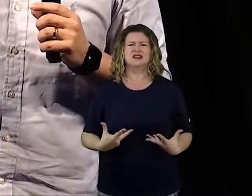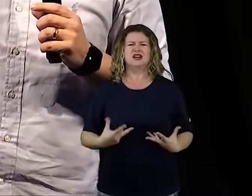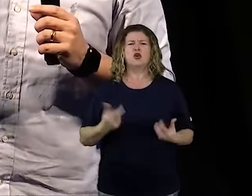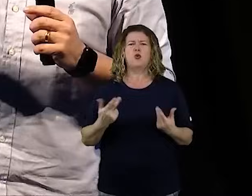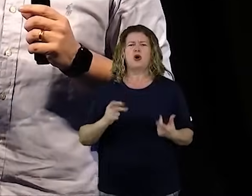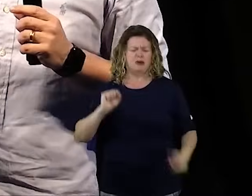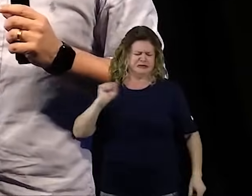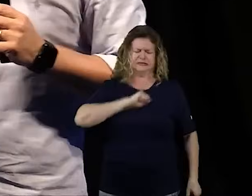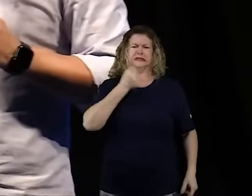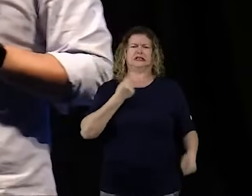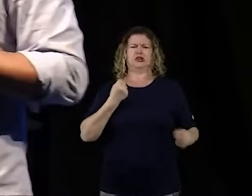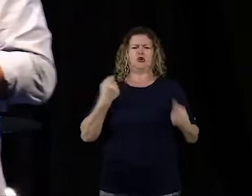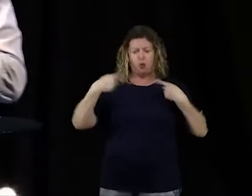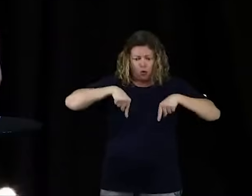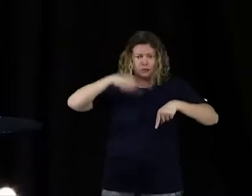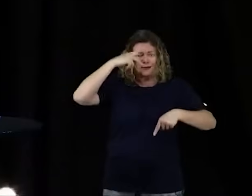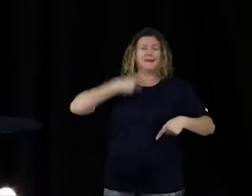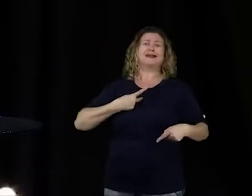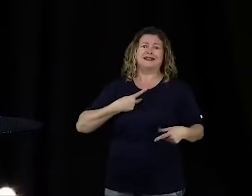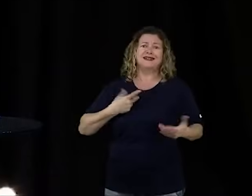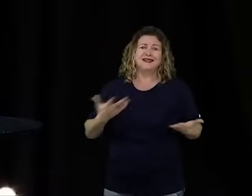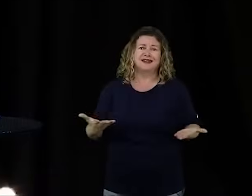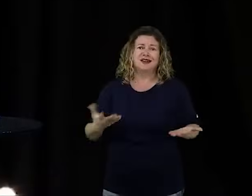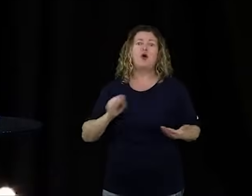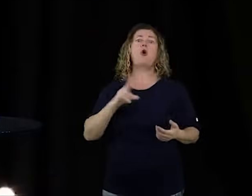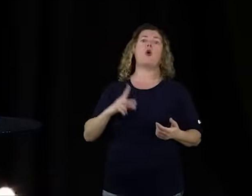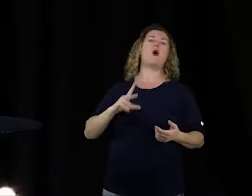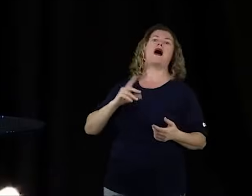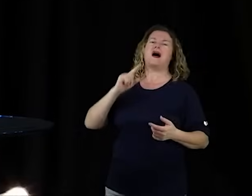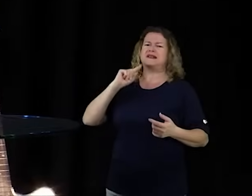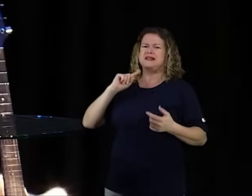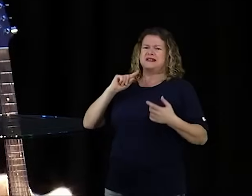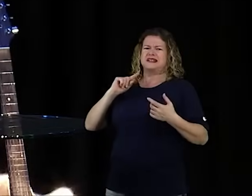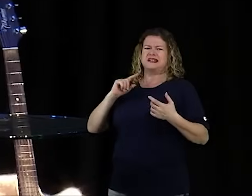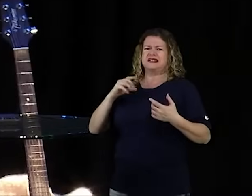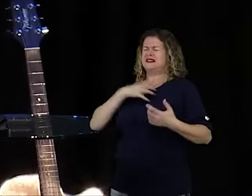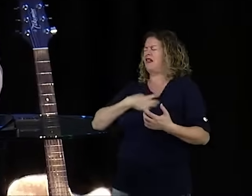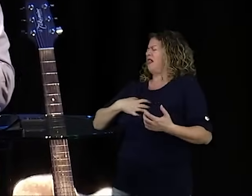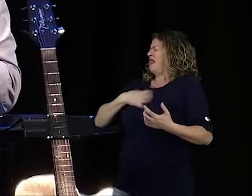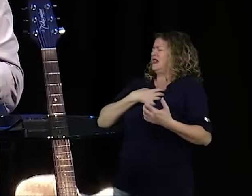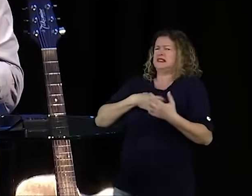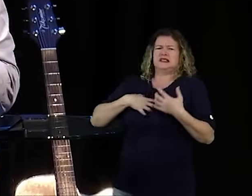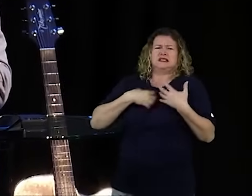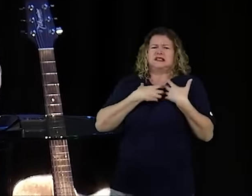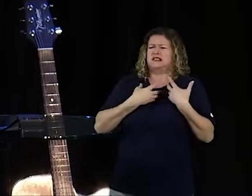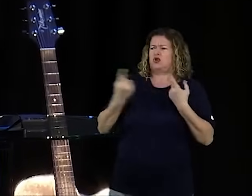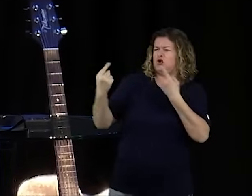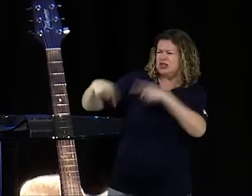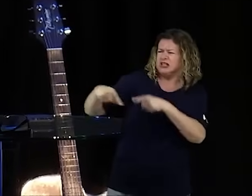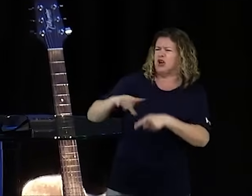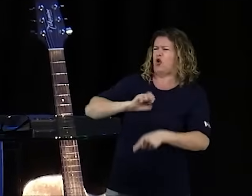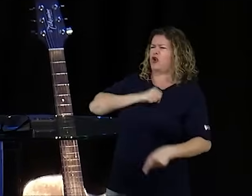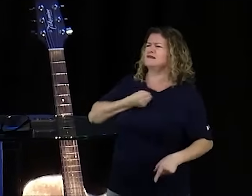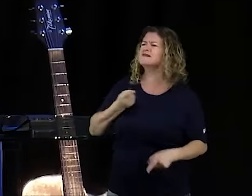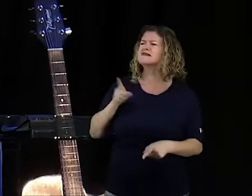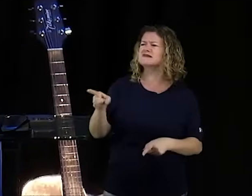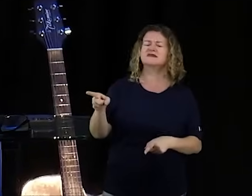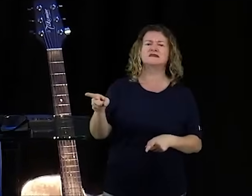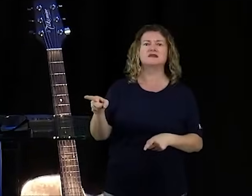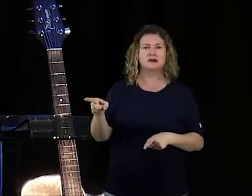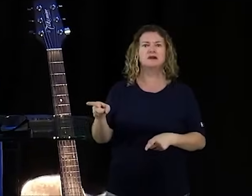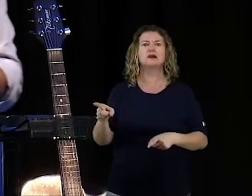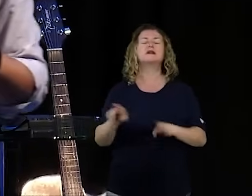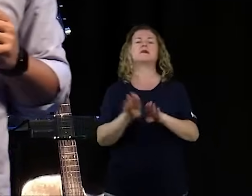mesmo porque eu pequei amargura quando eu odeio você porque você pecou E cometeu uma injustiça contra mim tratamos a respeito da